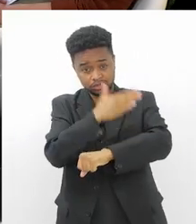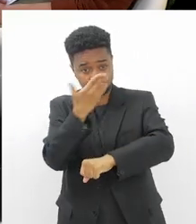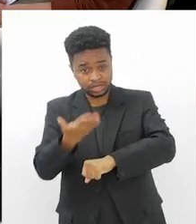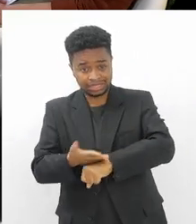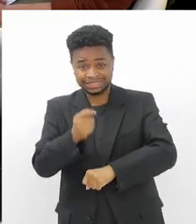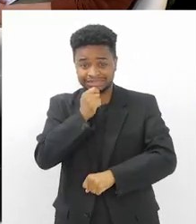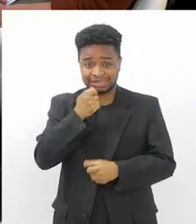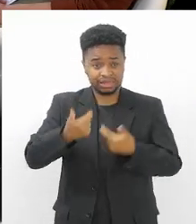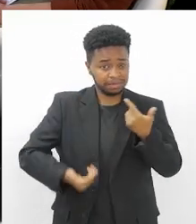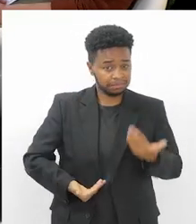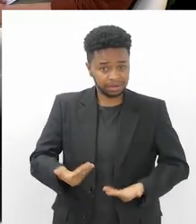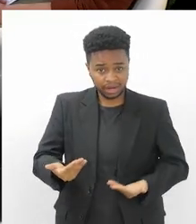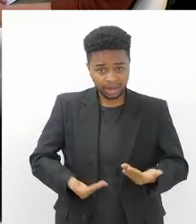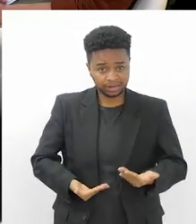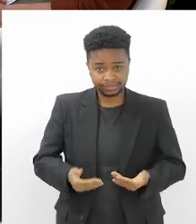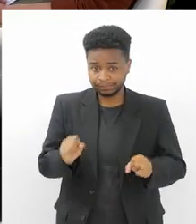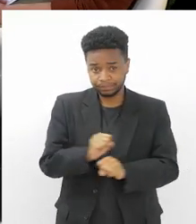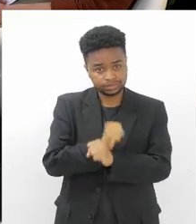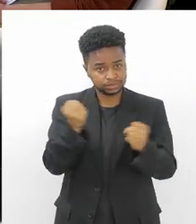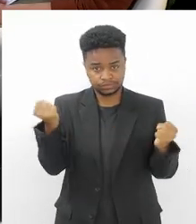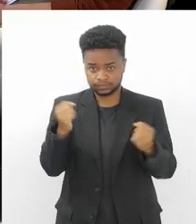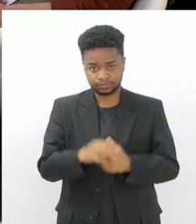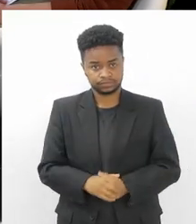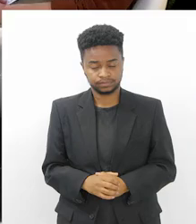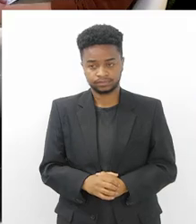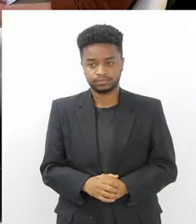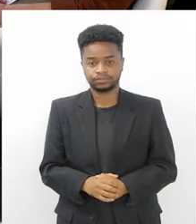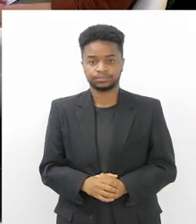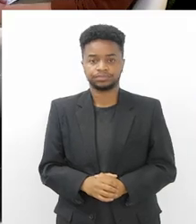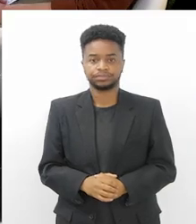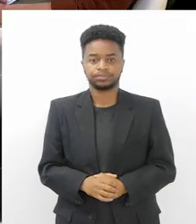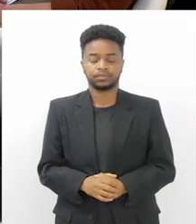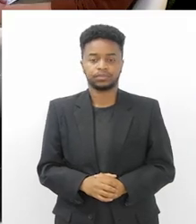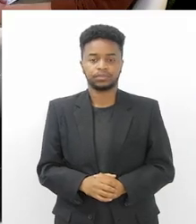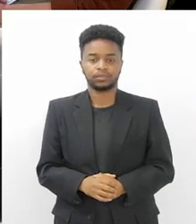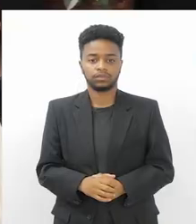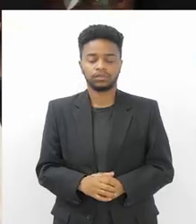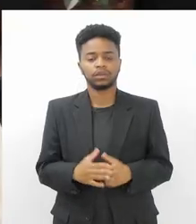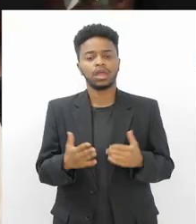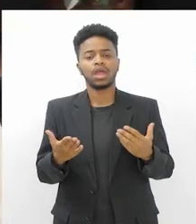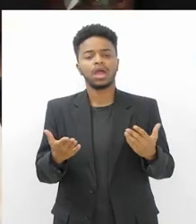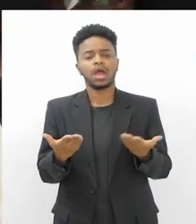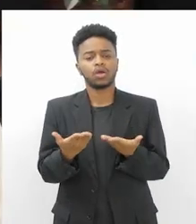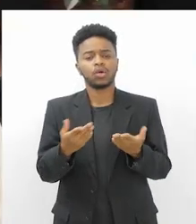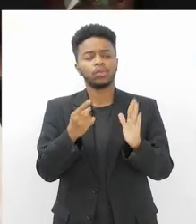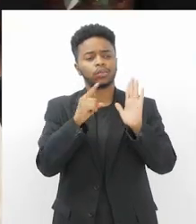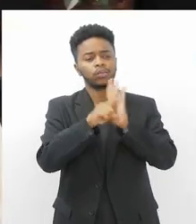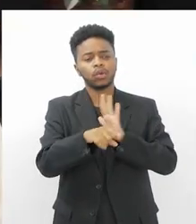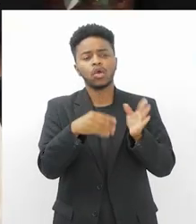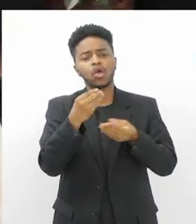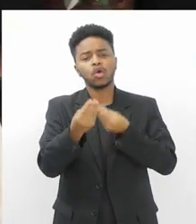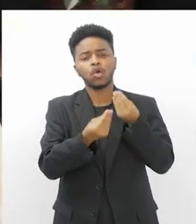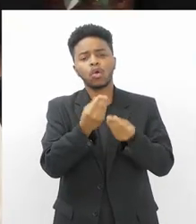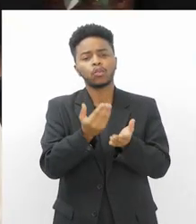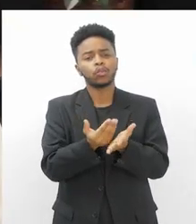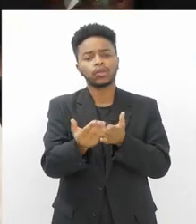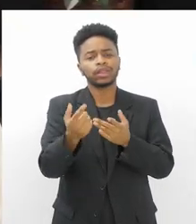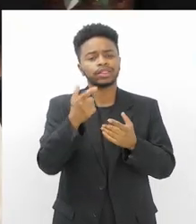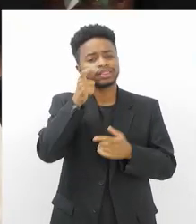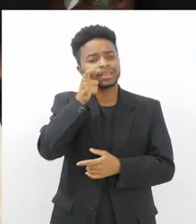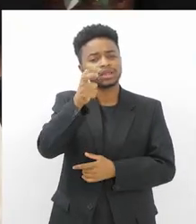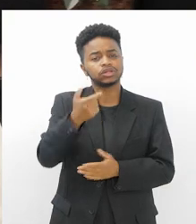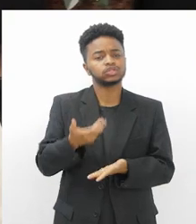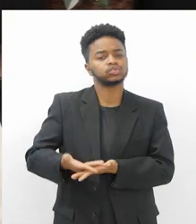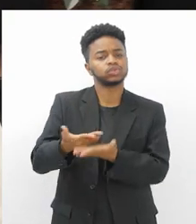pessoa trabalhando o tempo todo, sem empregada em casa, não vai funcionar. Agora, doutora, como que